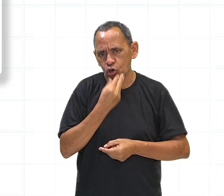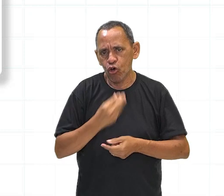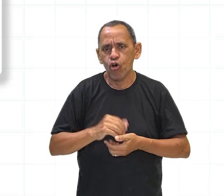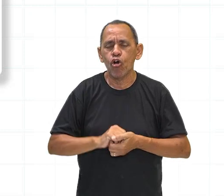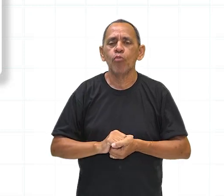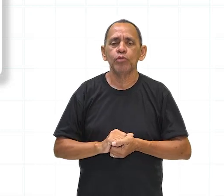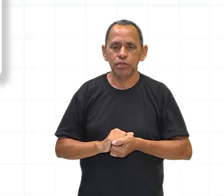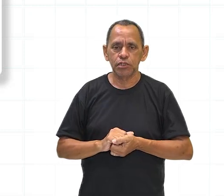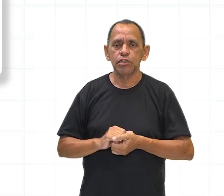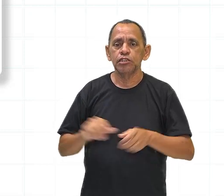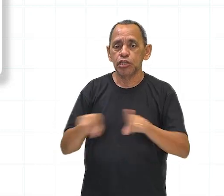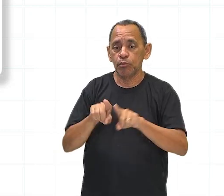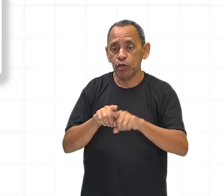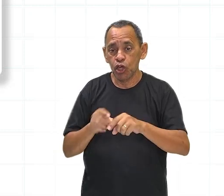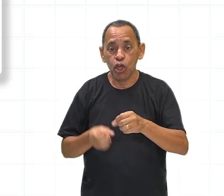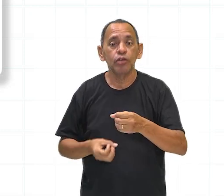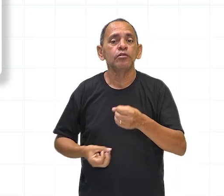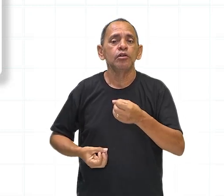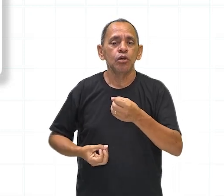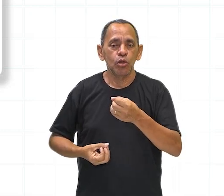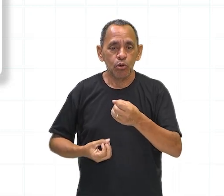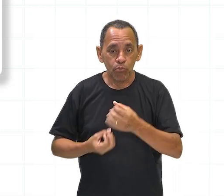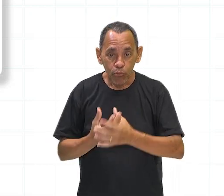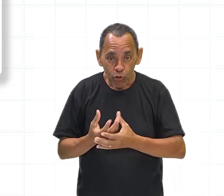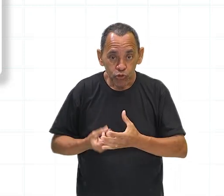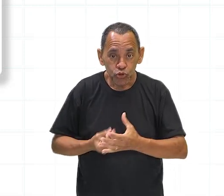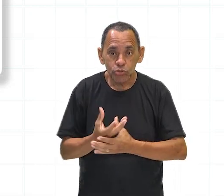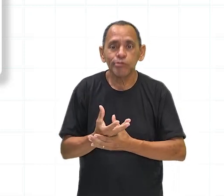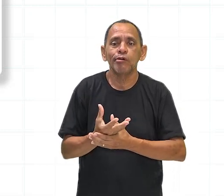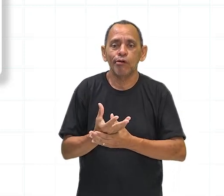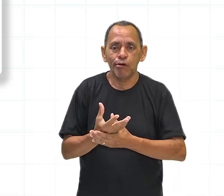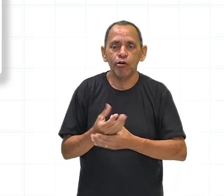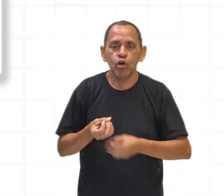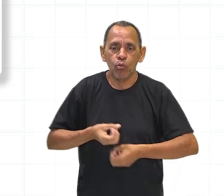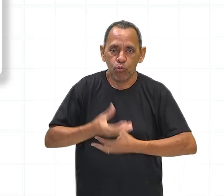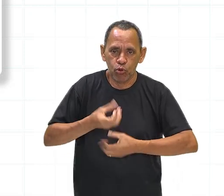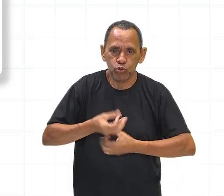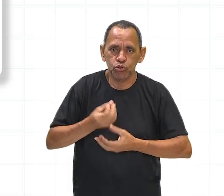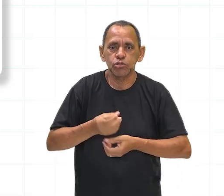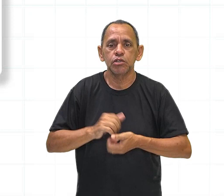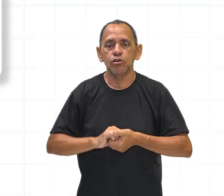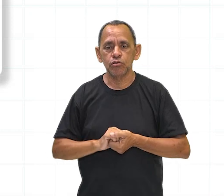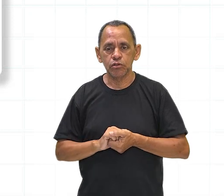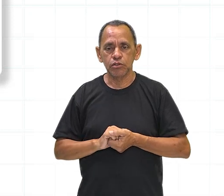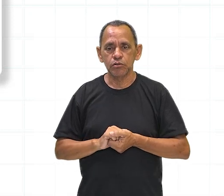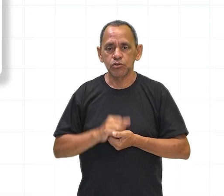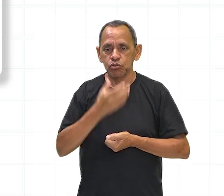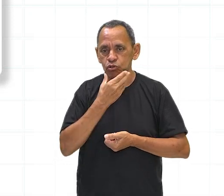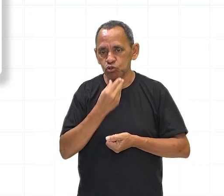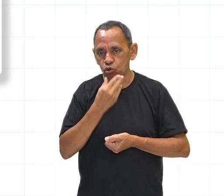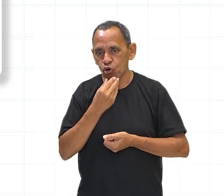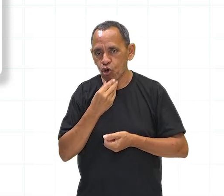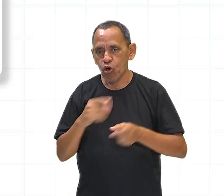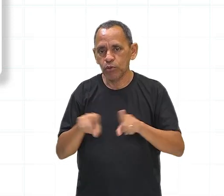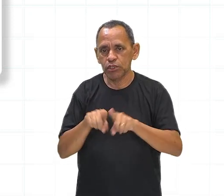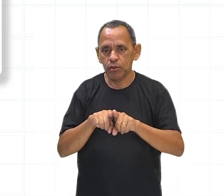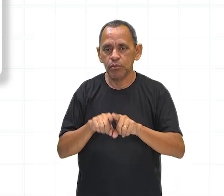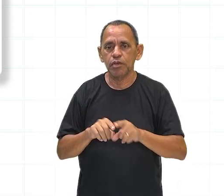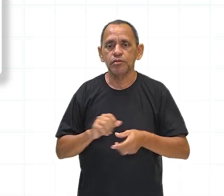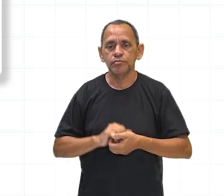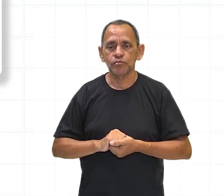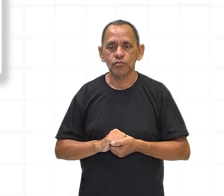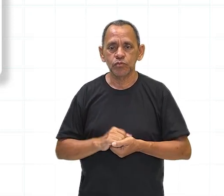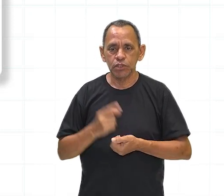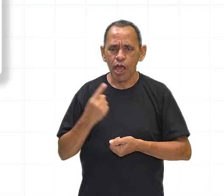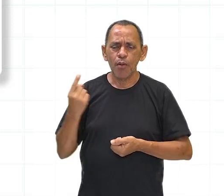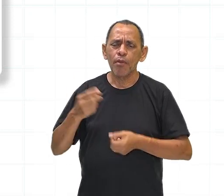e transporte de espermatozoides, além da produção de hormônios sexuais masculinos. Na nossa imagem, a